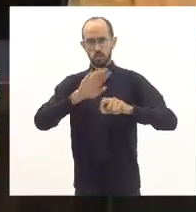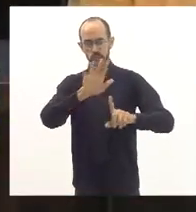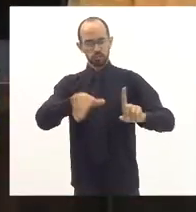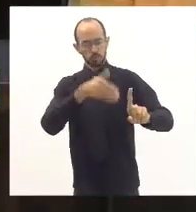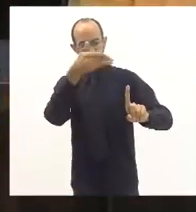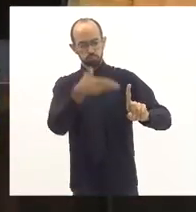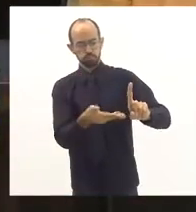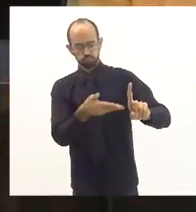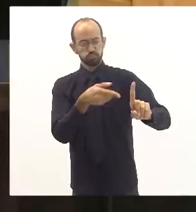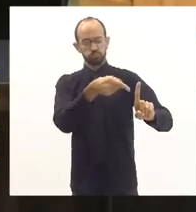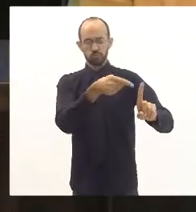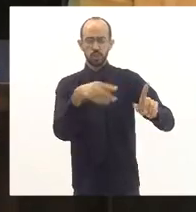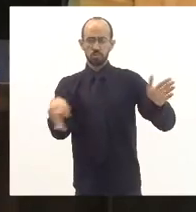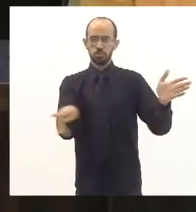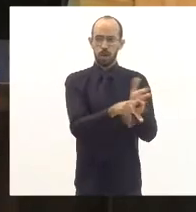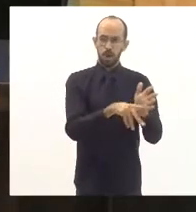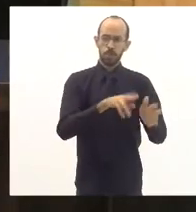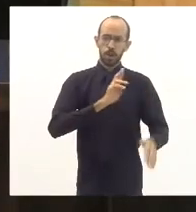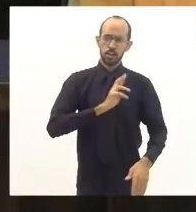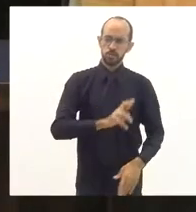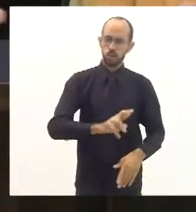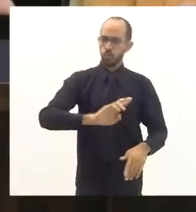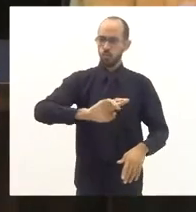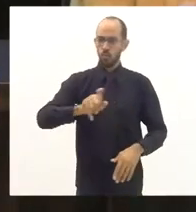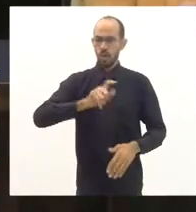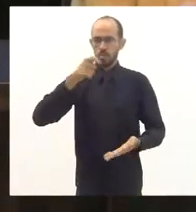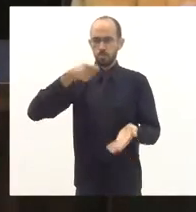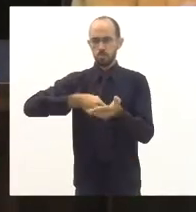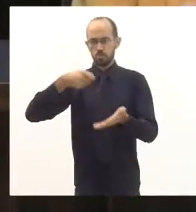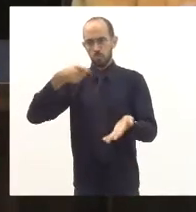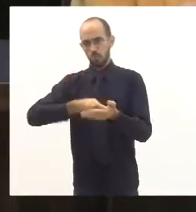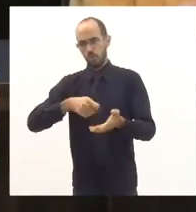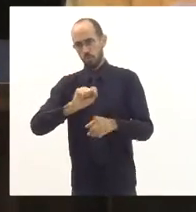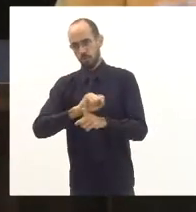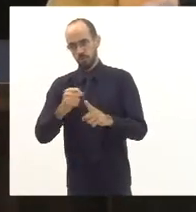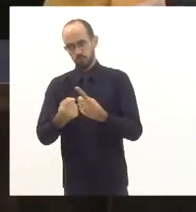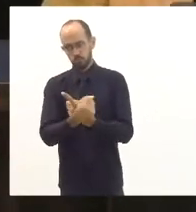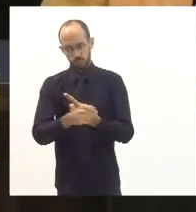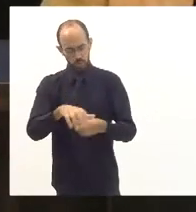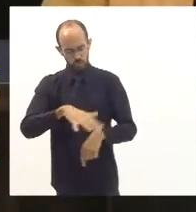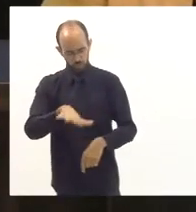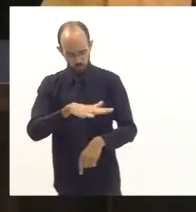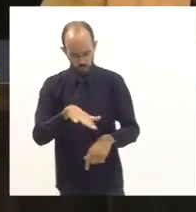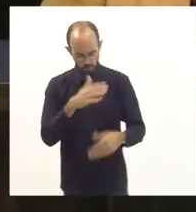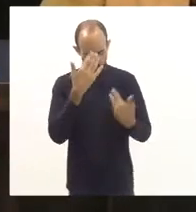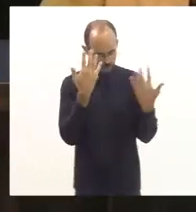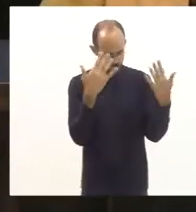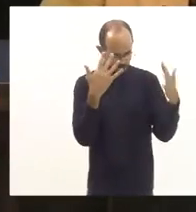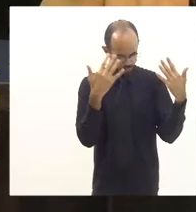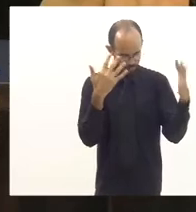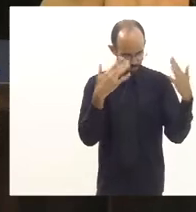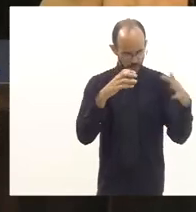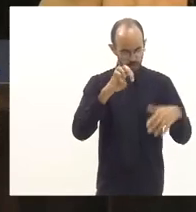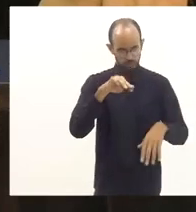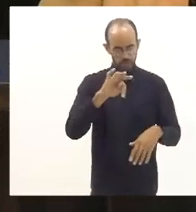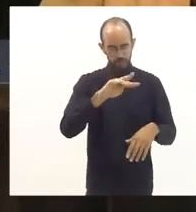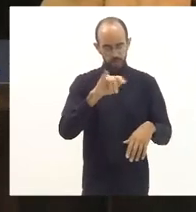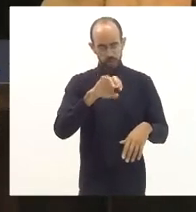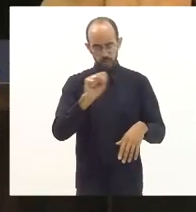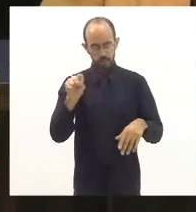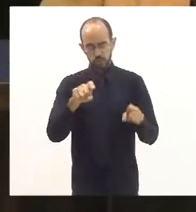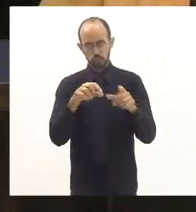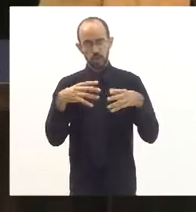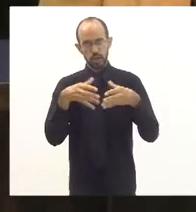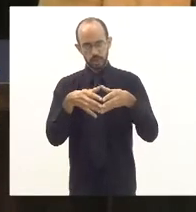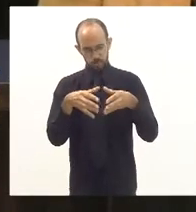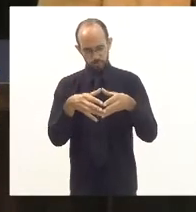adeptos daquela religião e não imposto para uma sociedade como um todo. Parabéns, Matheus Quintal, parabéns,